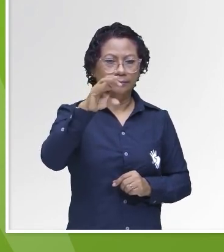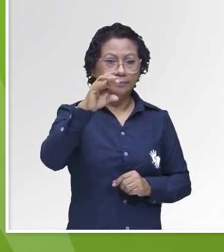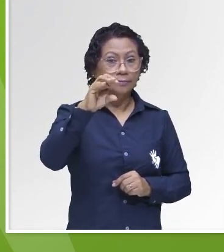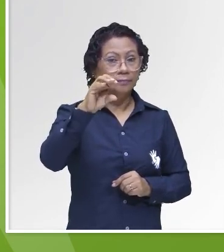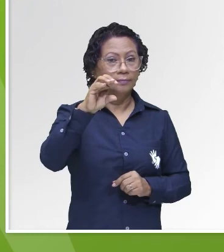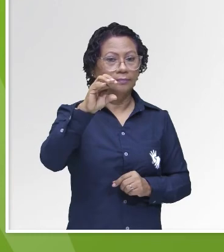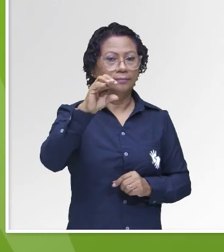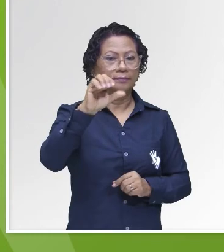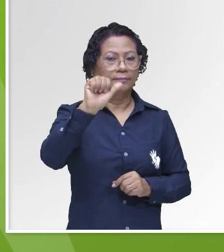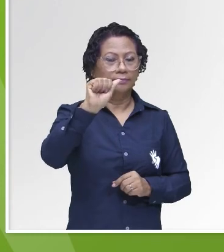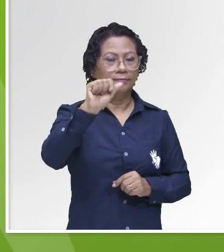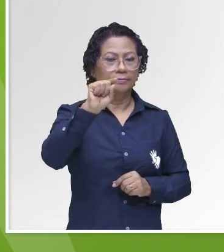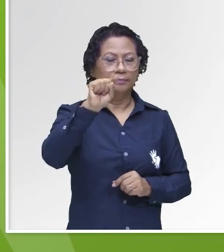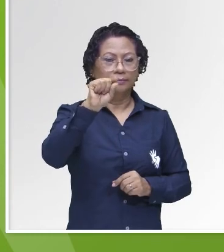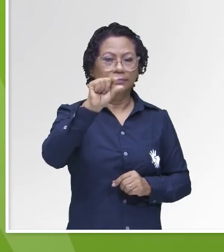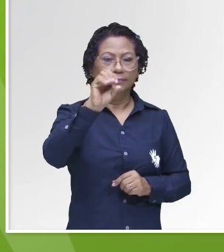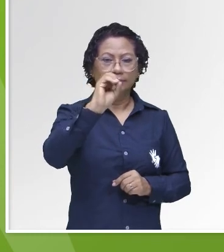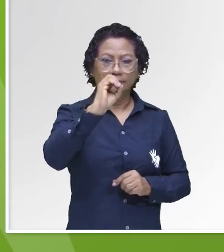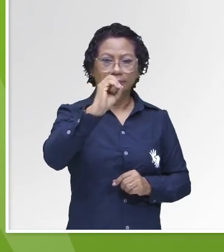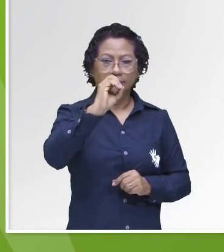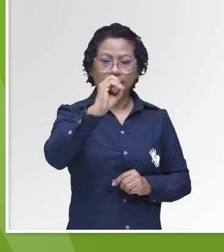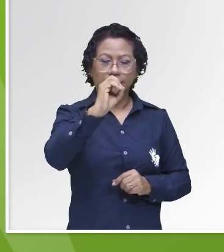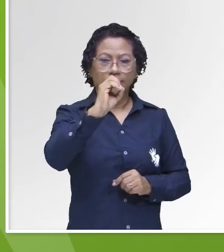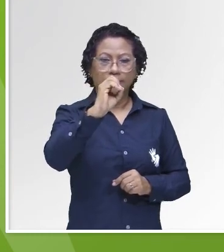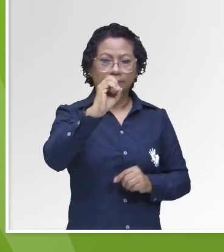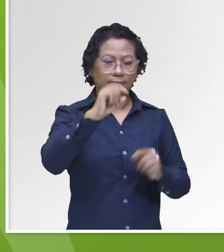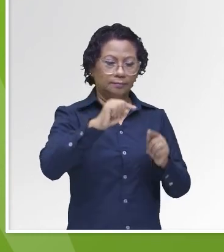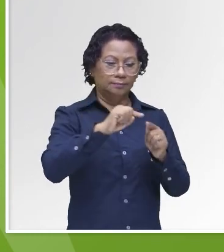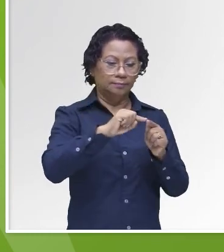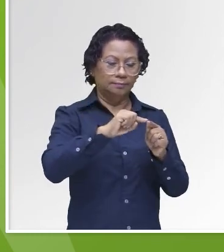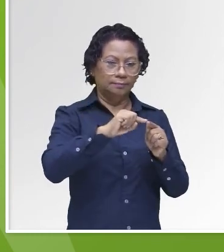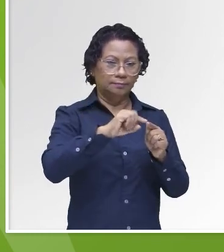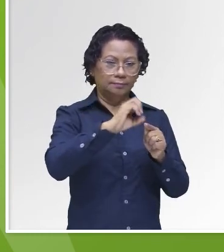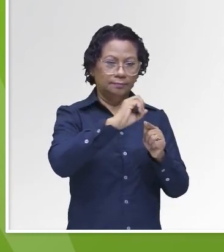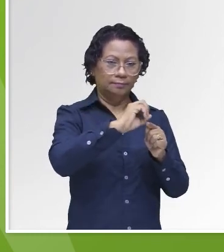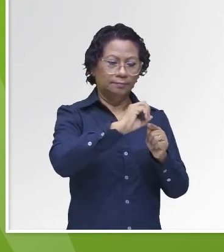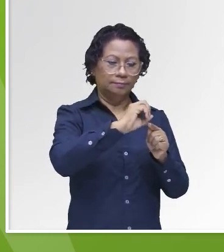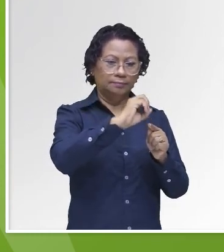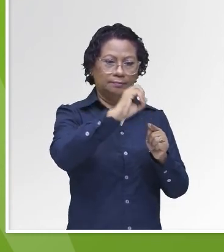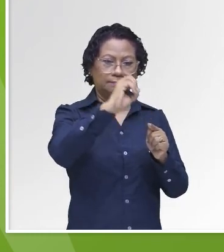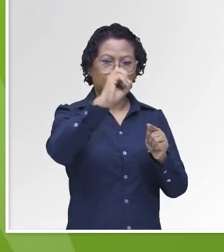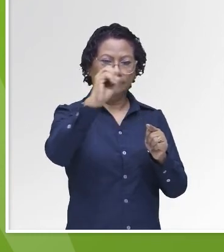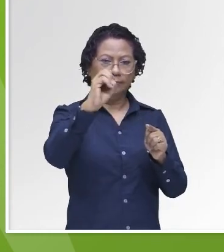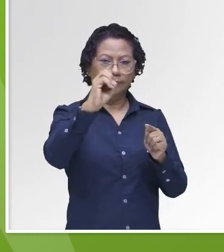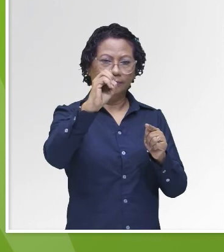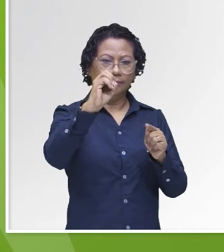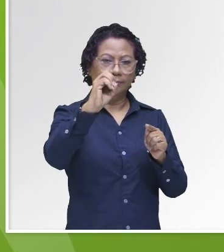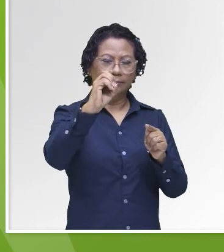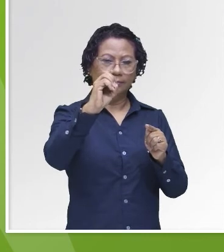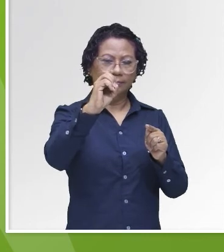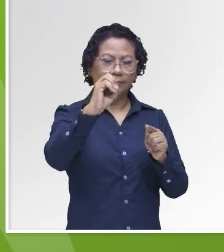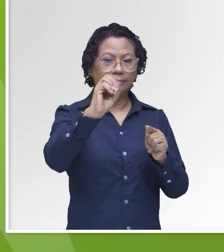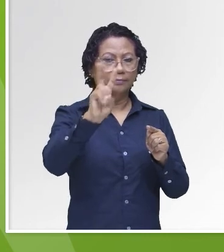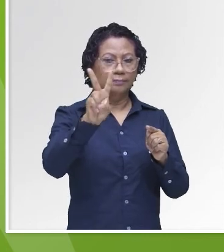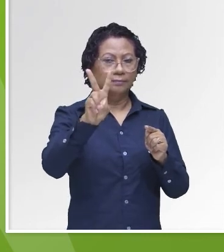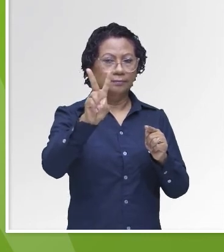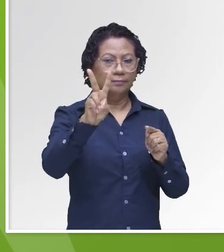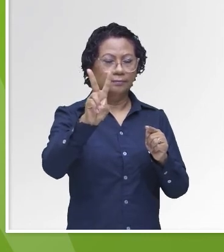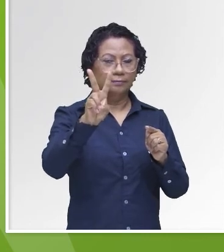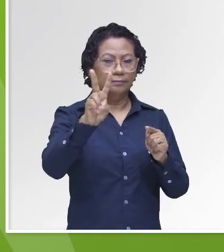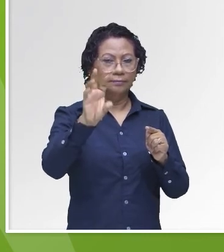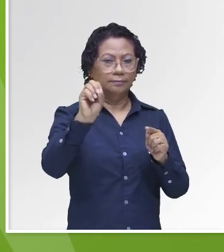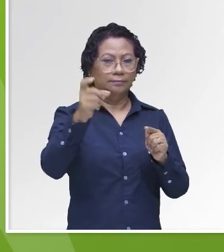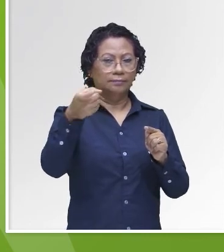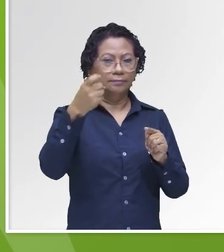tá certo? Só a velocidade Vy, porque a velocidade no eixo x, ó, o V0x, ele tem que continuar, por